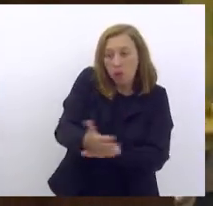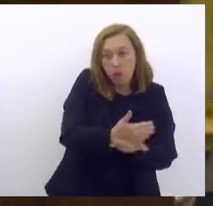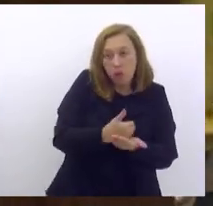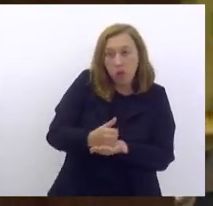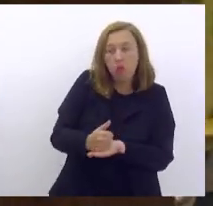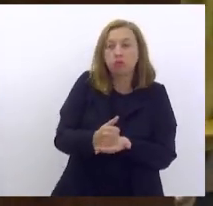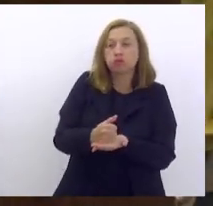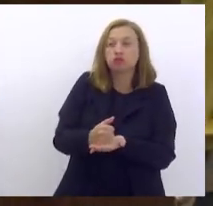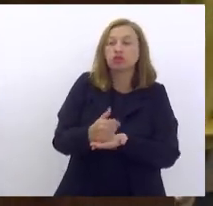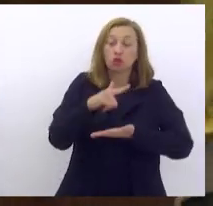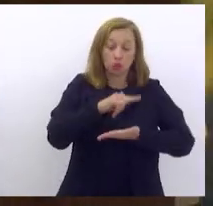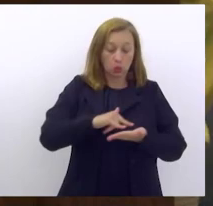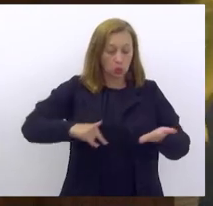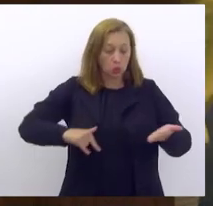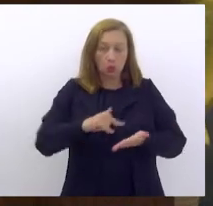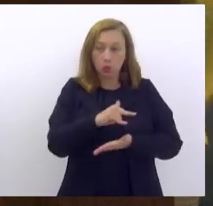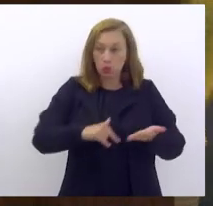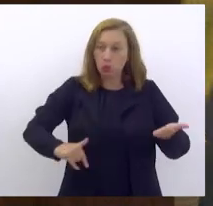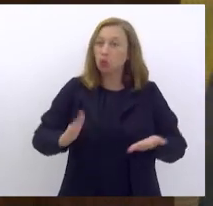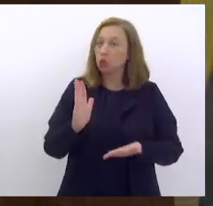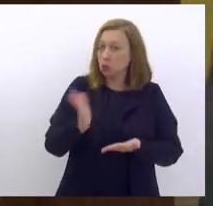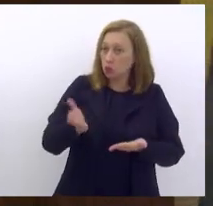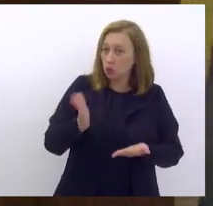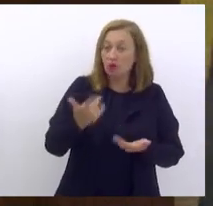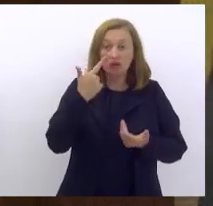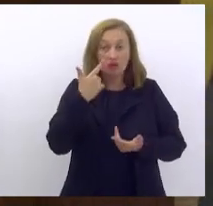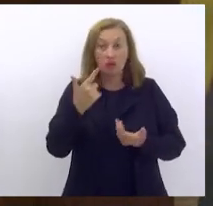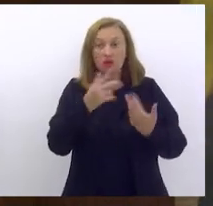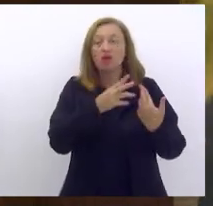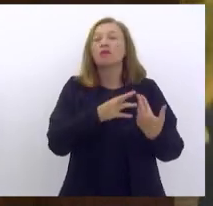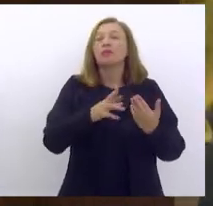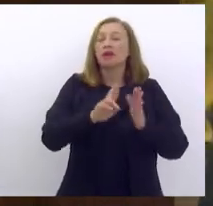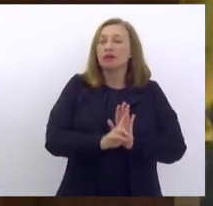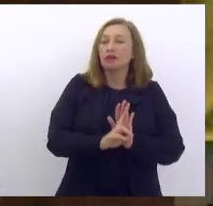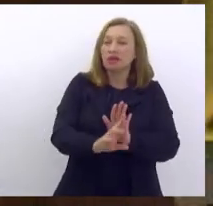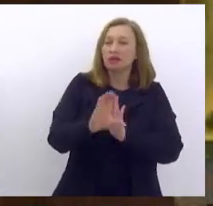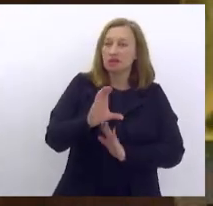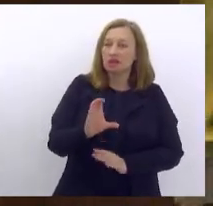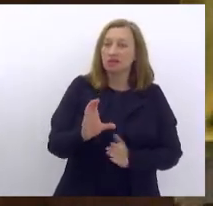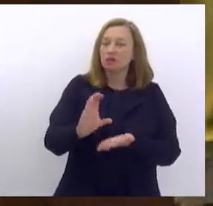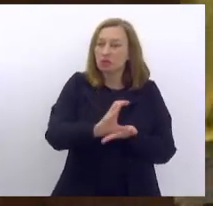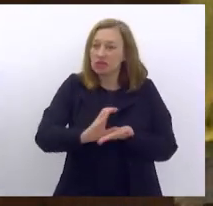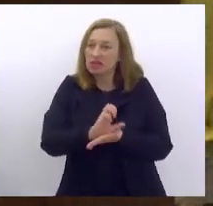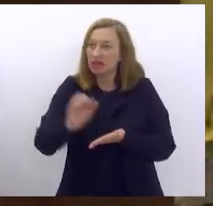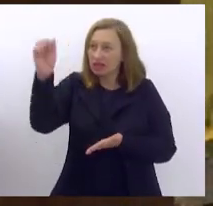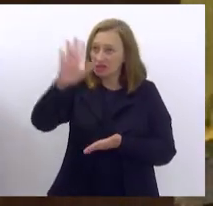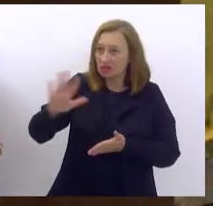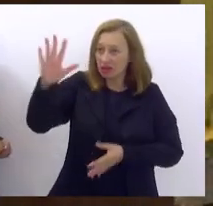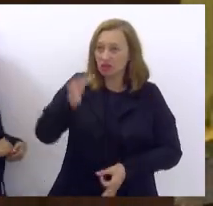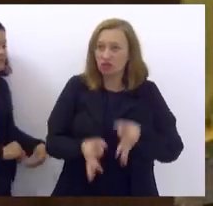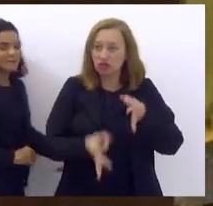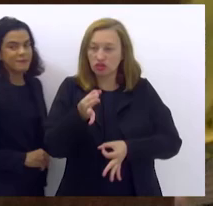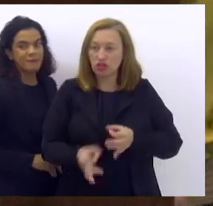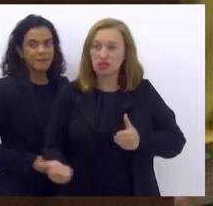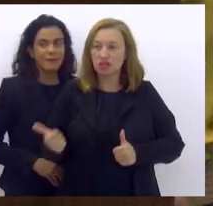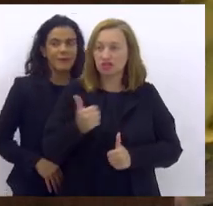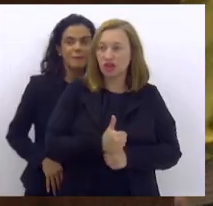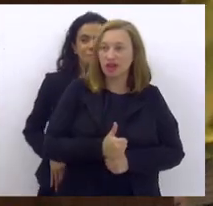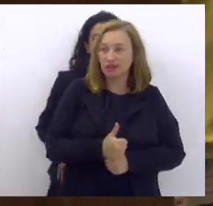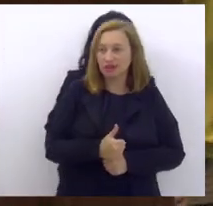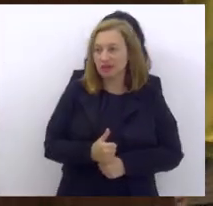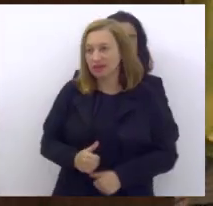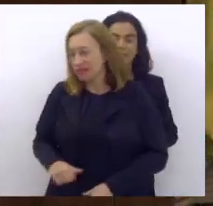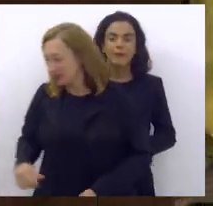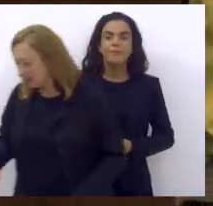de documentações. Já ouvimos representantes do CNJ, já ouvimos também nesta CPI pessoas